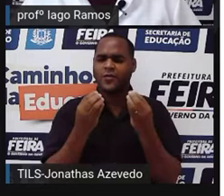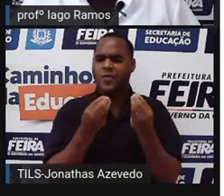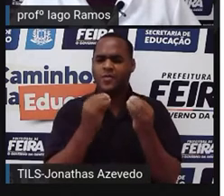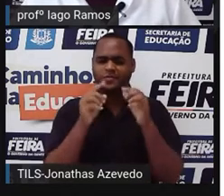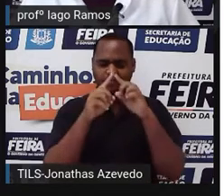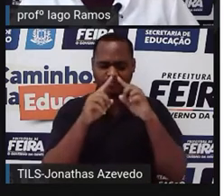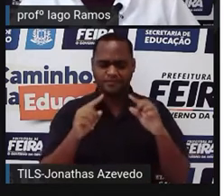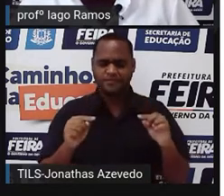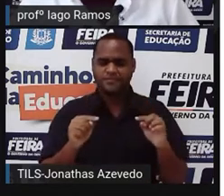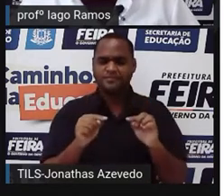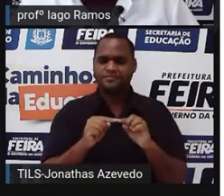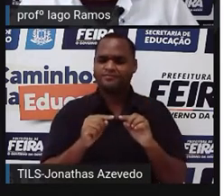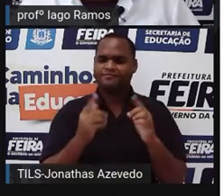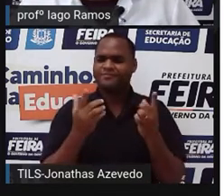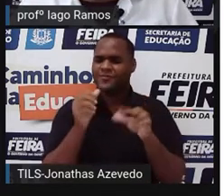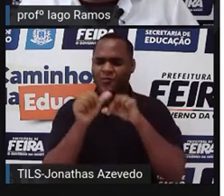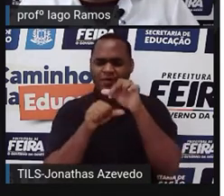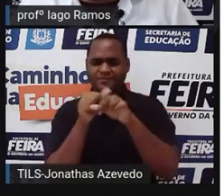três quadrados?